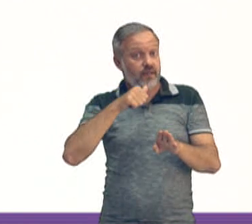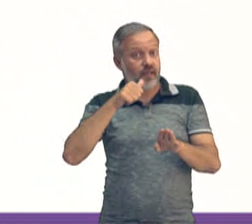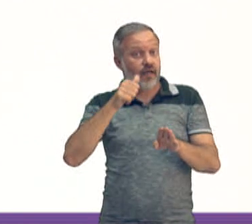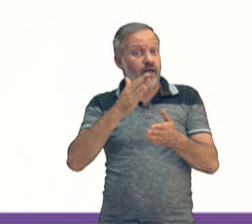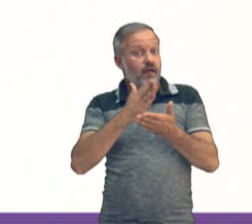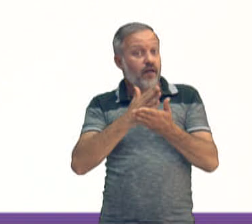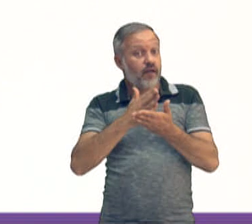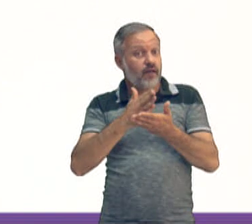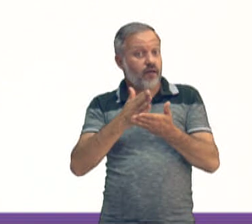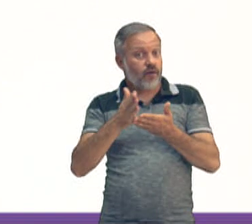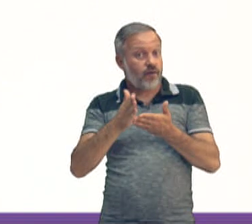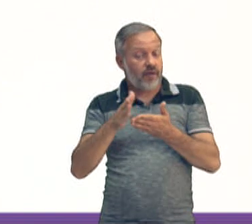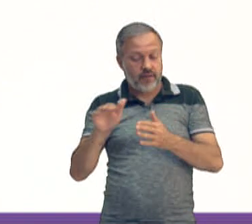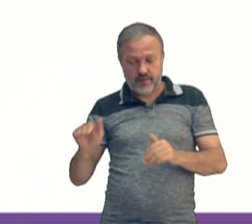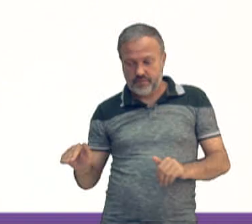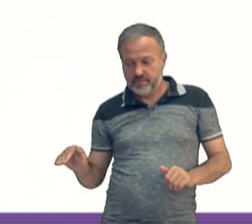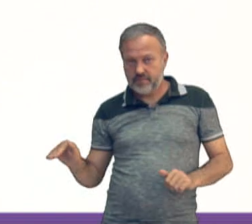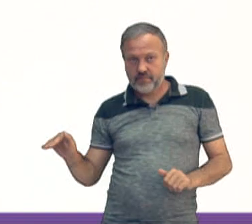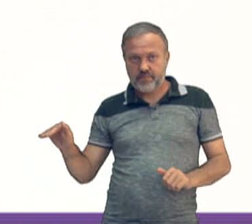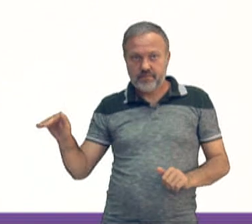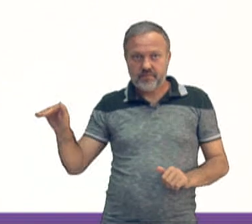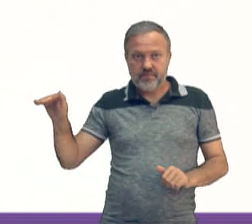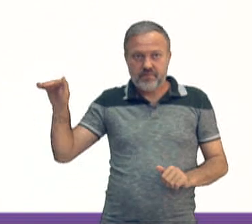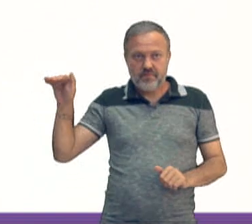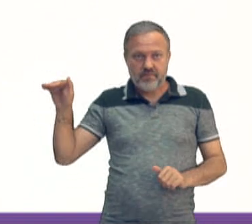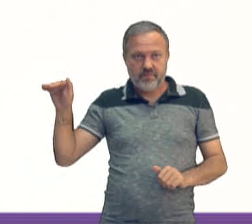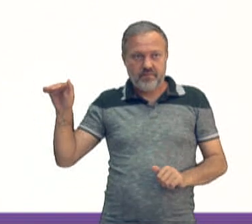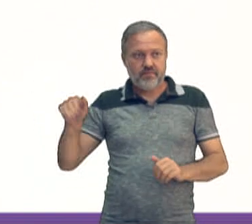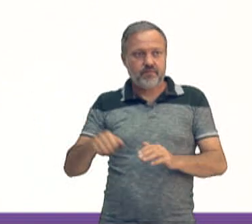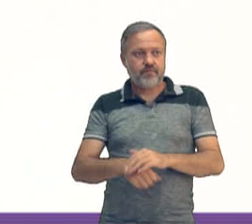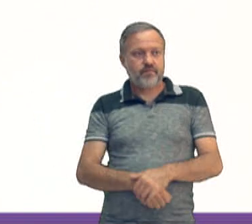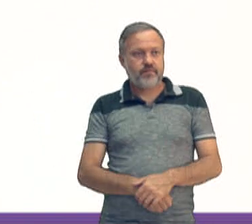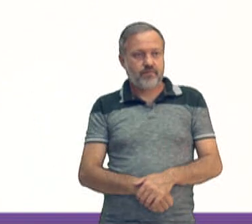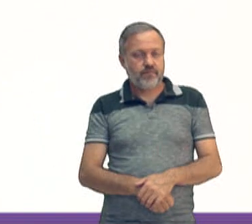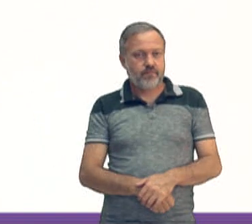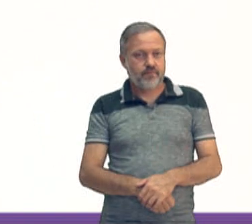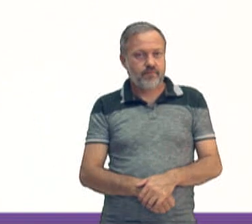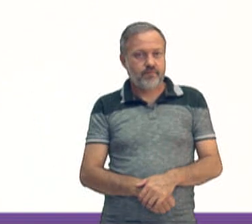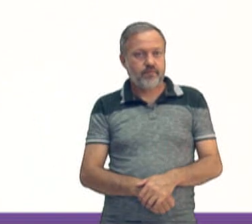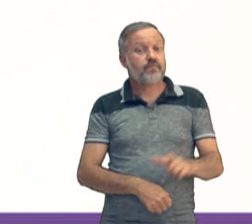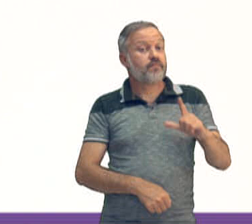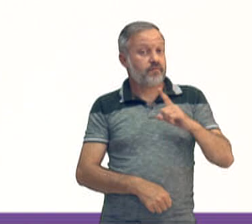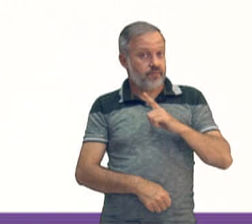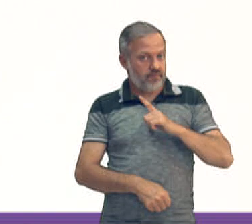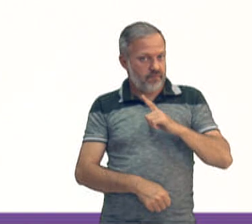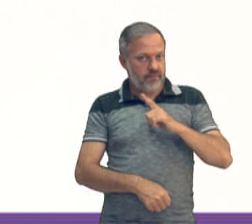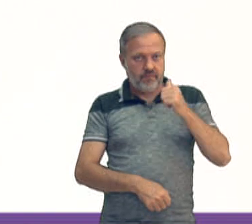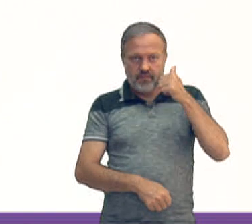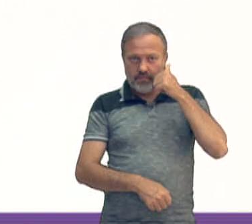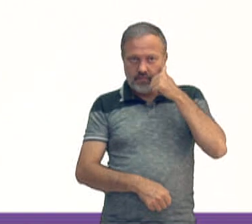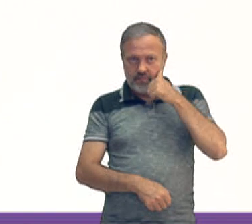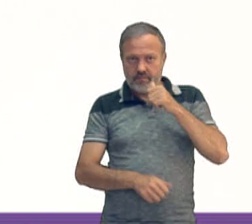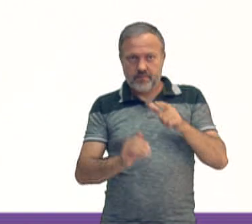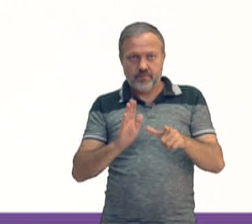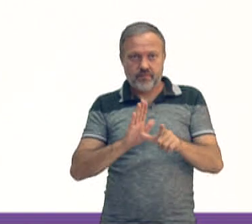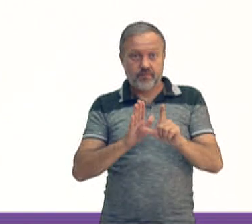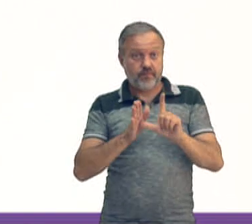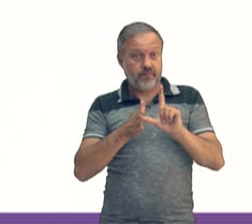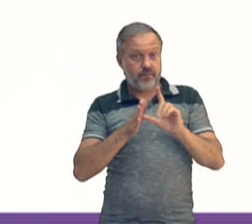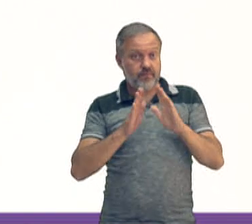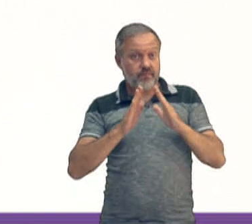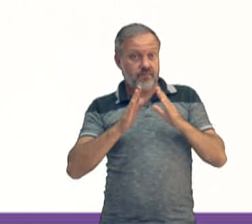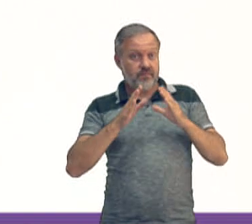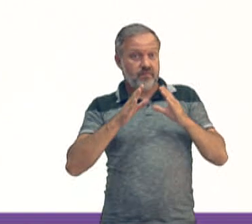quarupi, antes do quarupi, elas ficam reclusas em casa, dentro de uma oca, num período